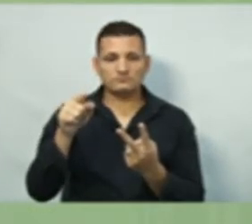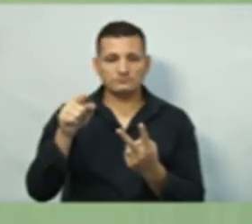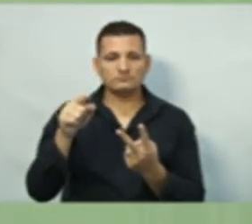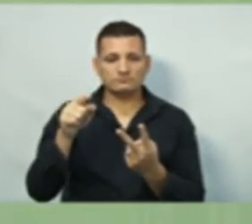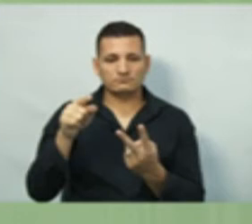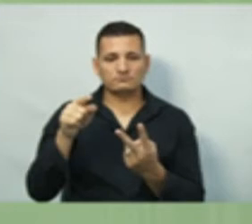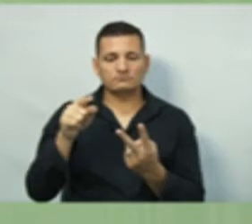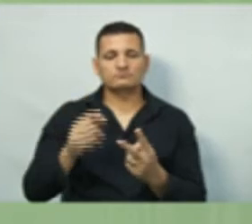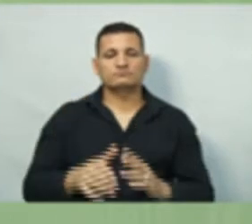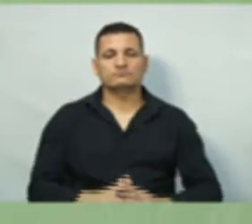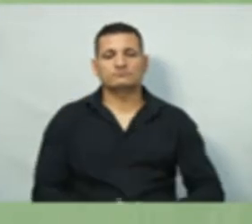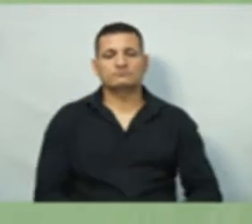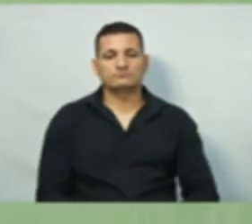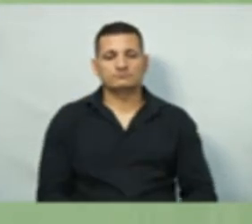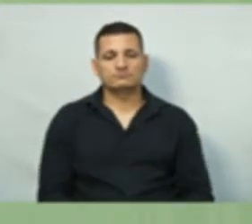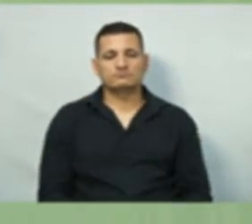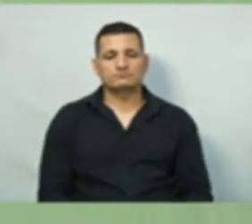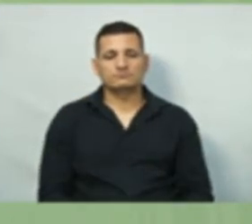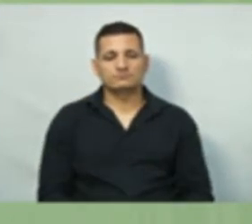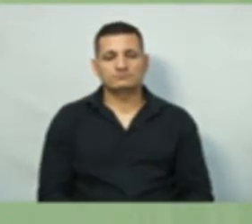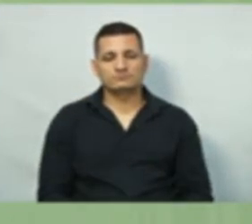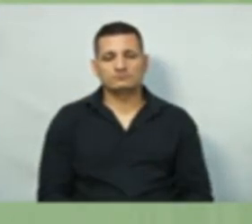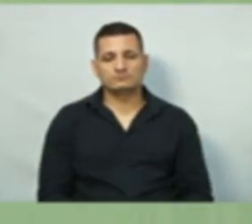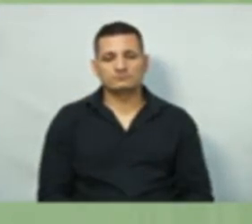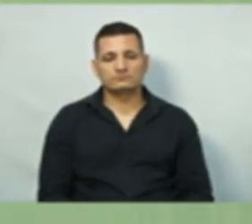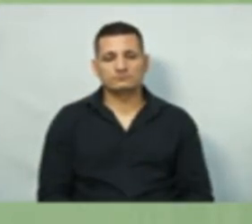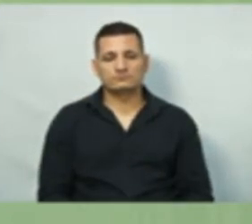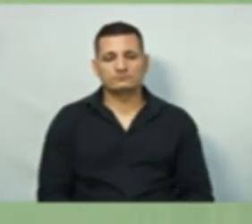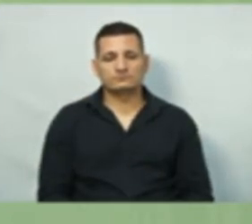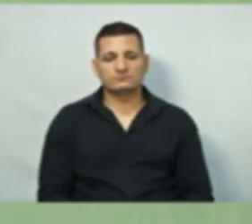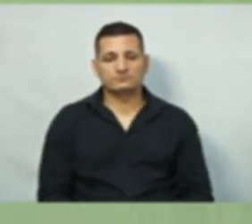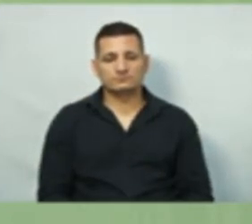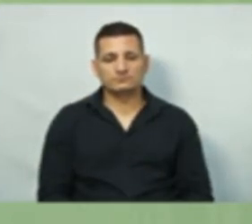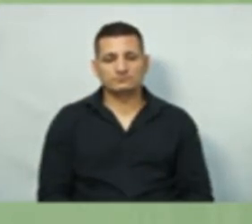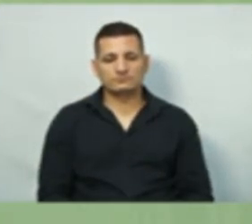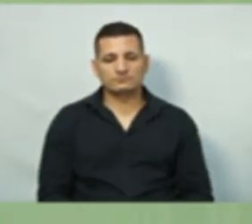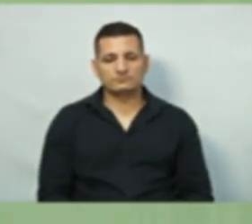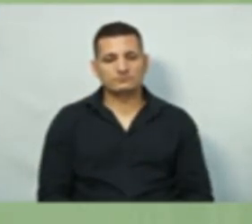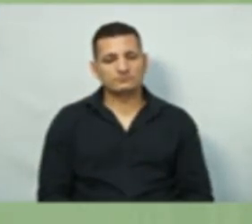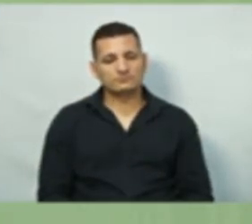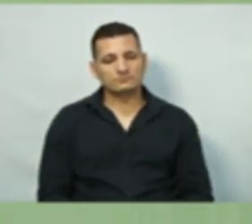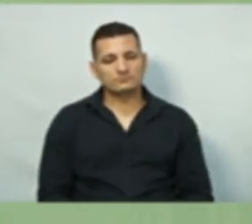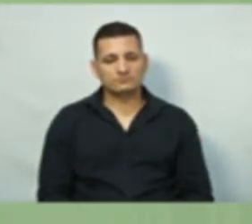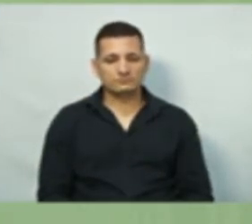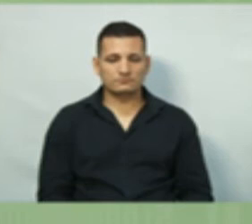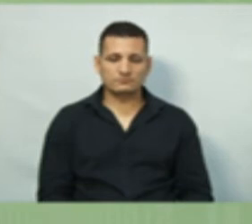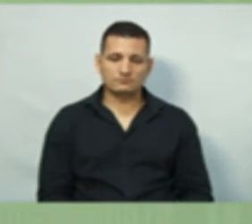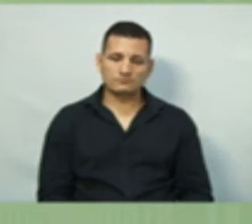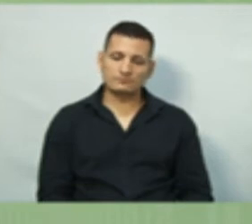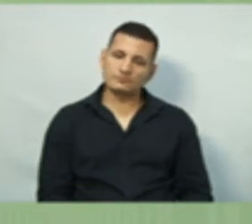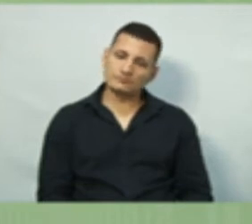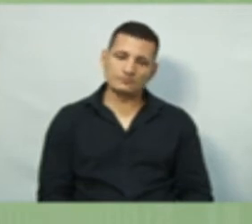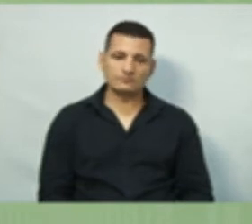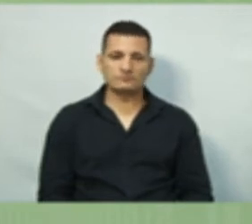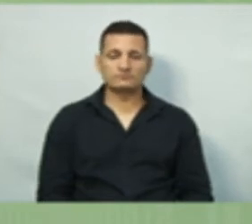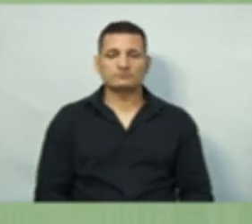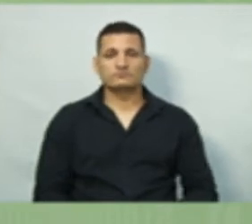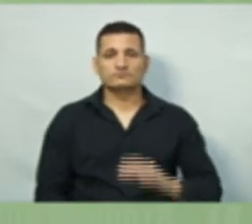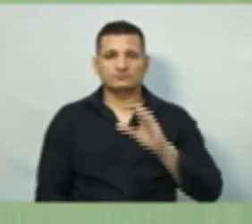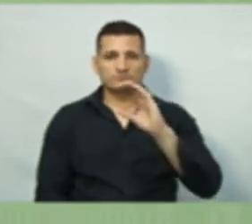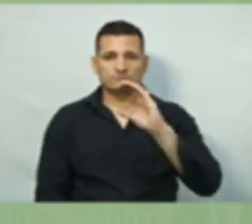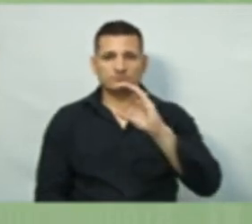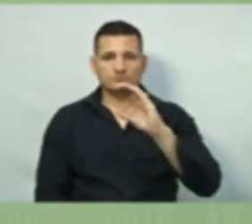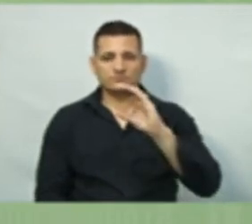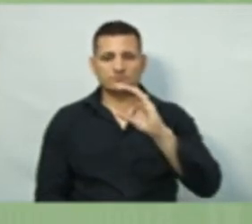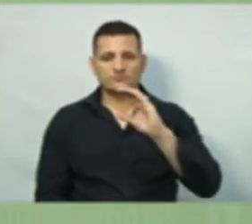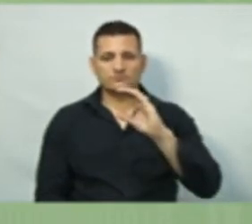especializados a terceiros, sem a presença dos pressupostos da relação de emprego. Na letra C, nas